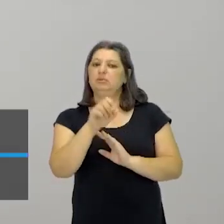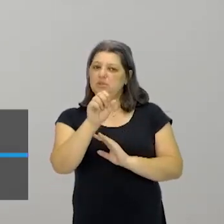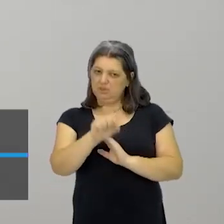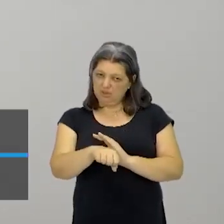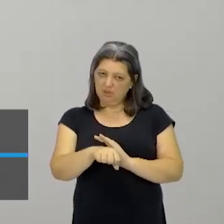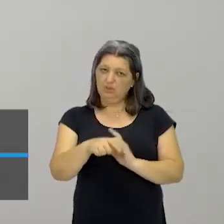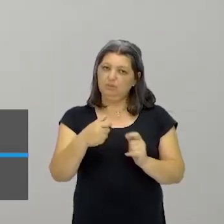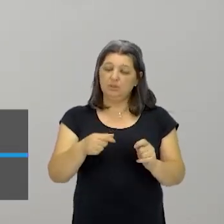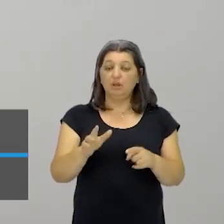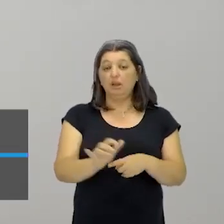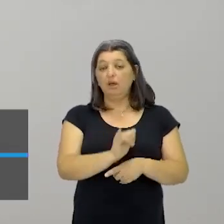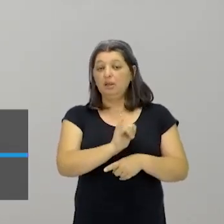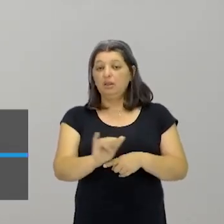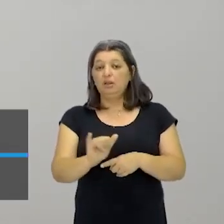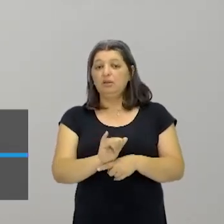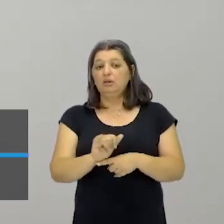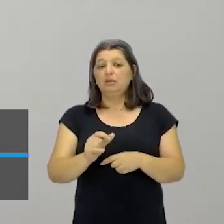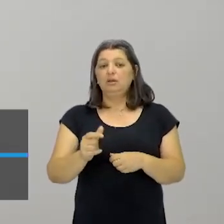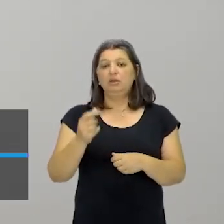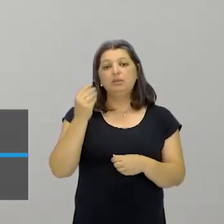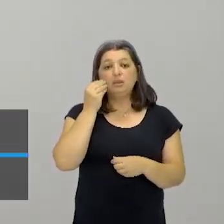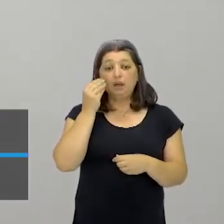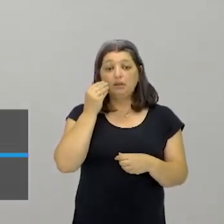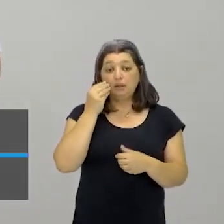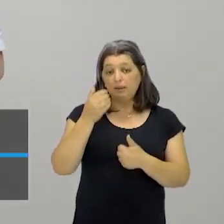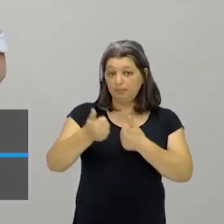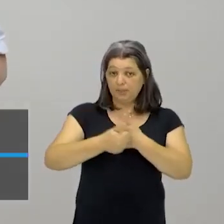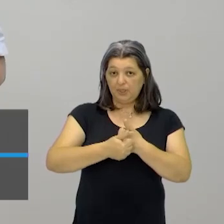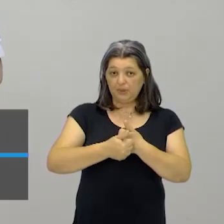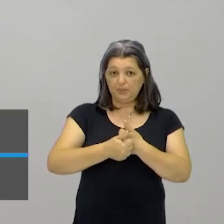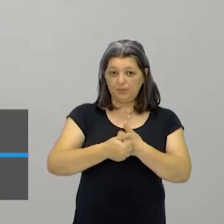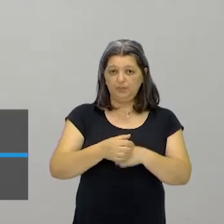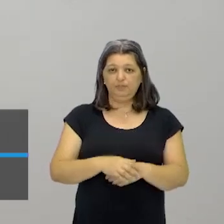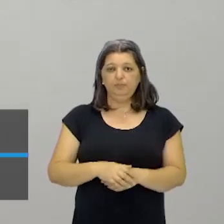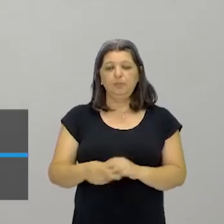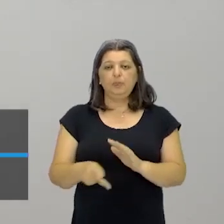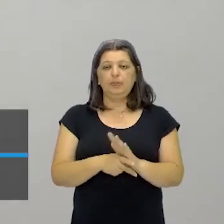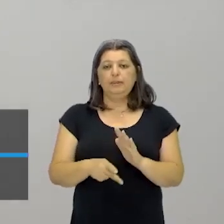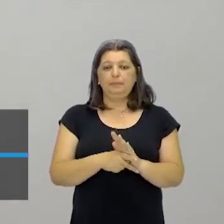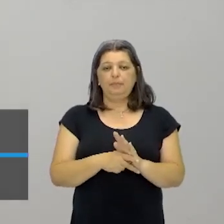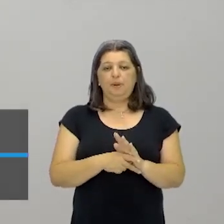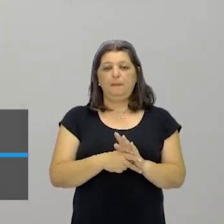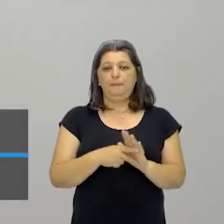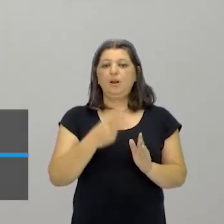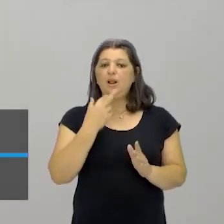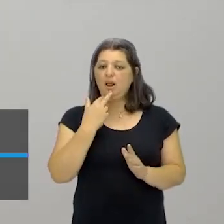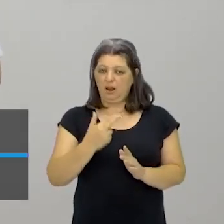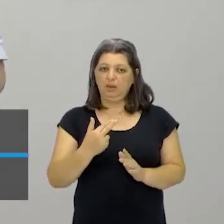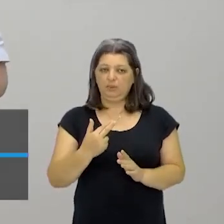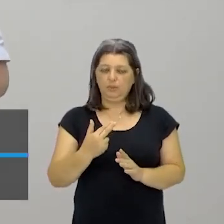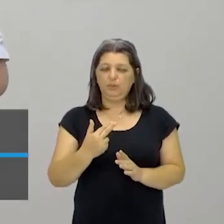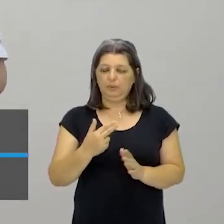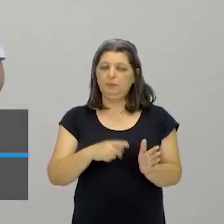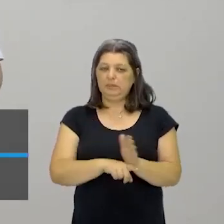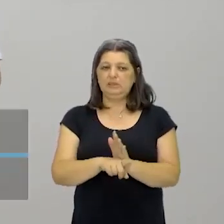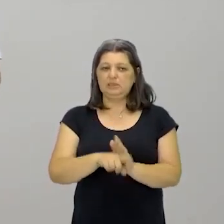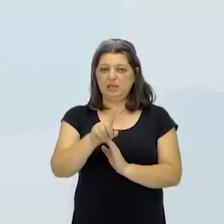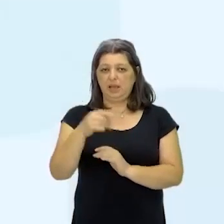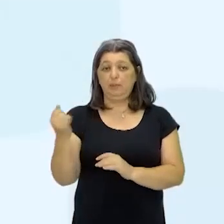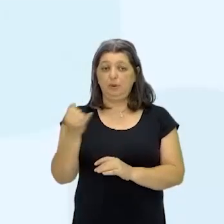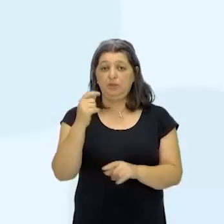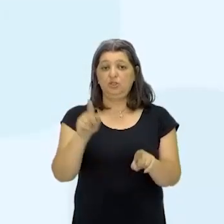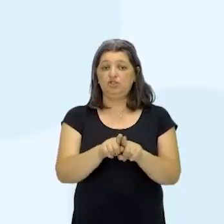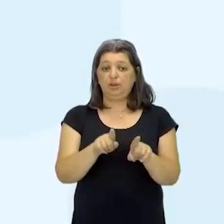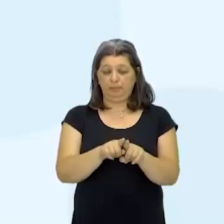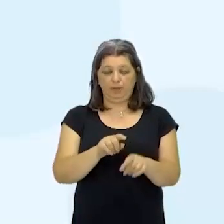É só a gente tentar aí se aproximar. Belezinha? Então, se expor à língua é muito importante também. Ok. Vamos